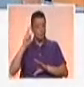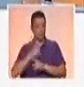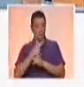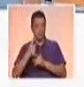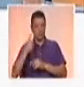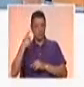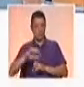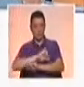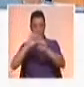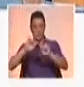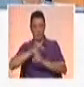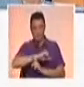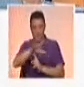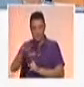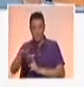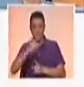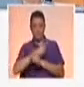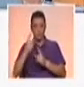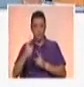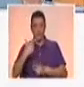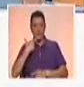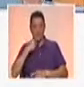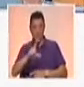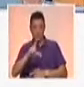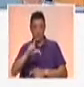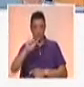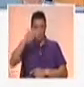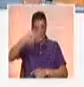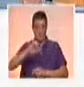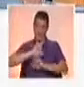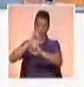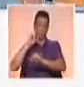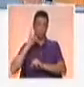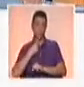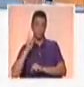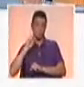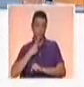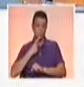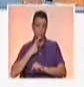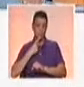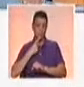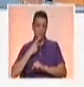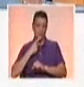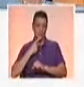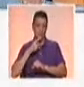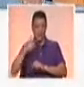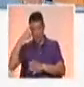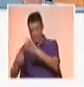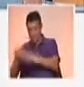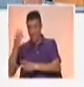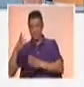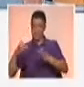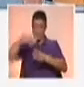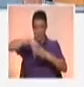Tê-los convosco nas formações? Precisamente porque a língua pertence-lhes a eles, não é? A língua é criada no seio da